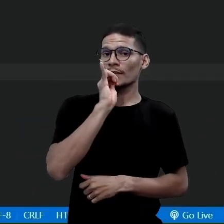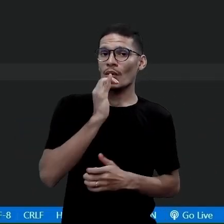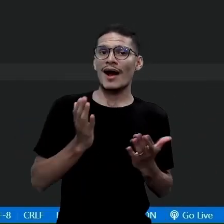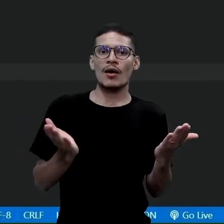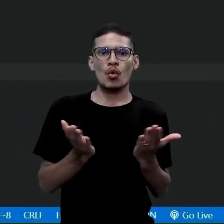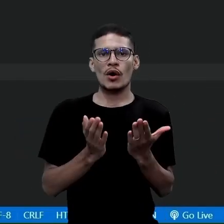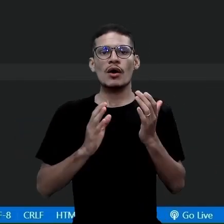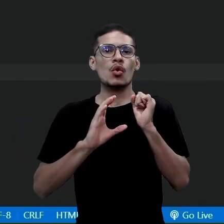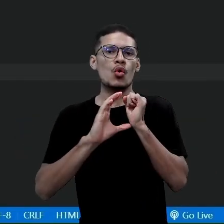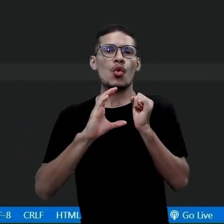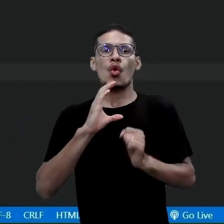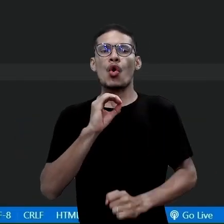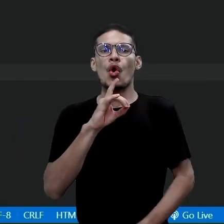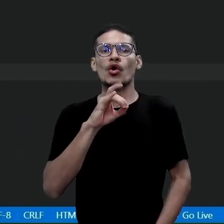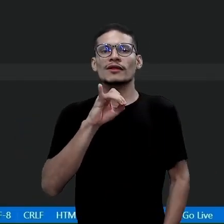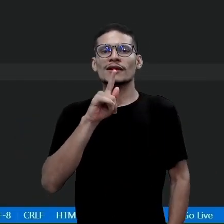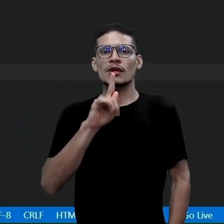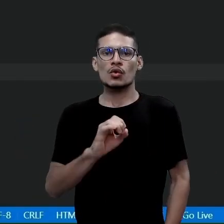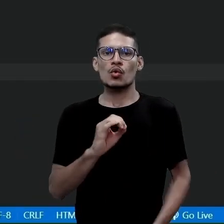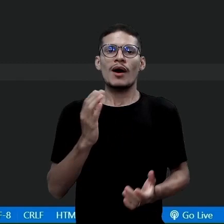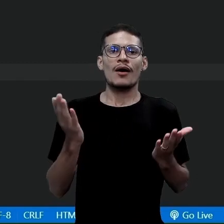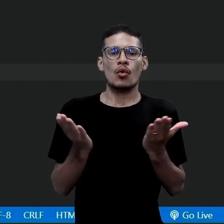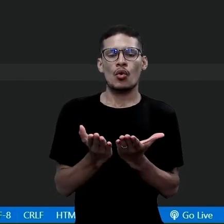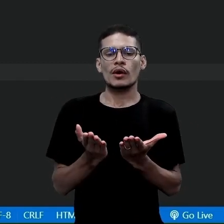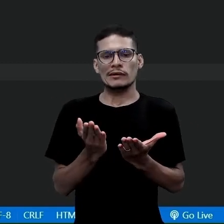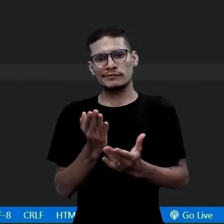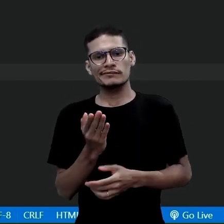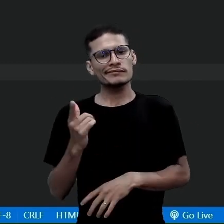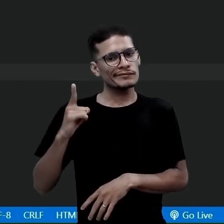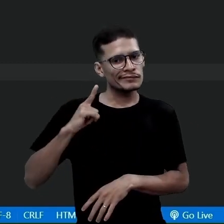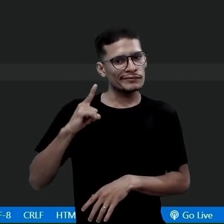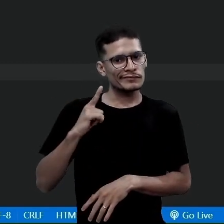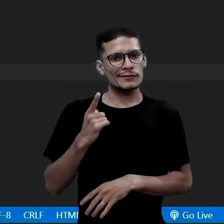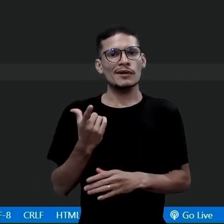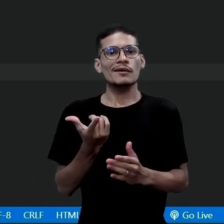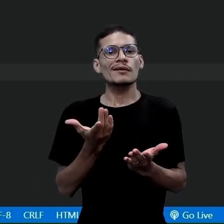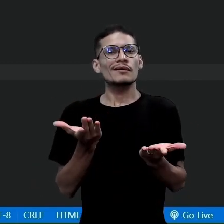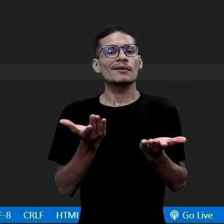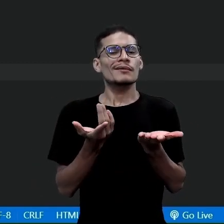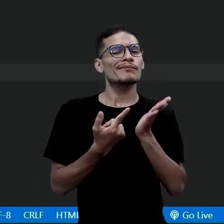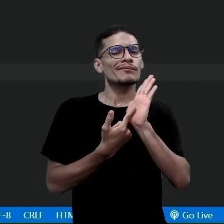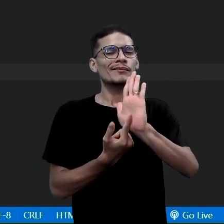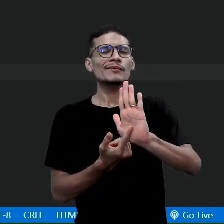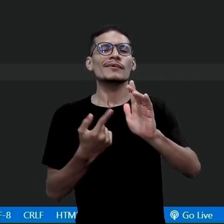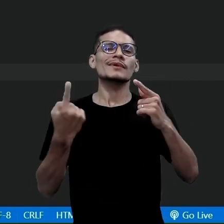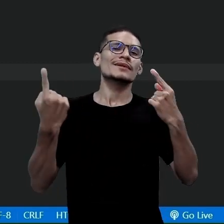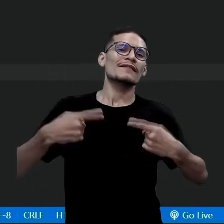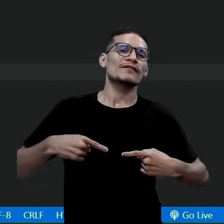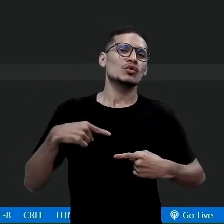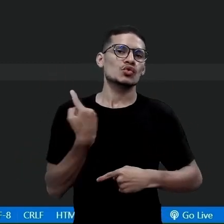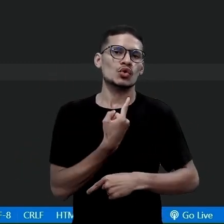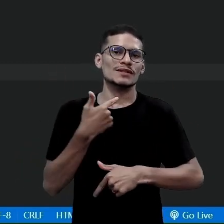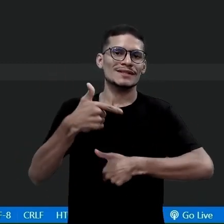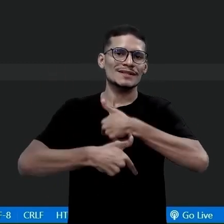da aula de hoje. Vamos abrir o VS Code e vamos ver qual é o desafio que nós vamos trabalhar.